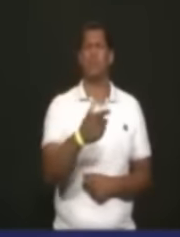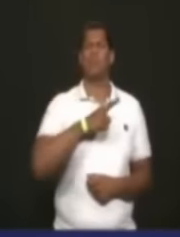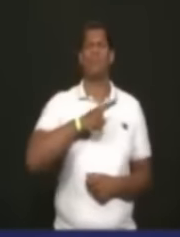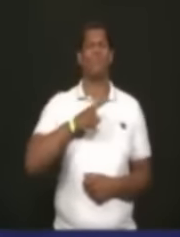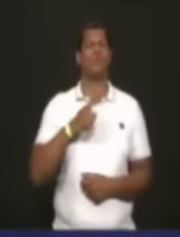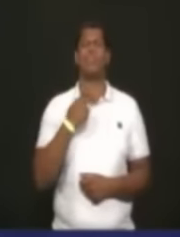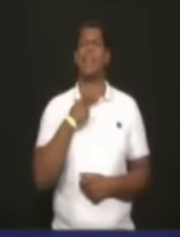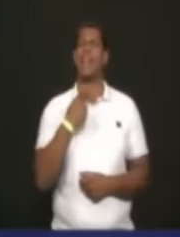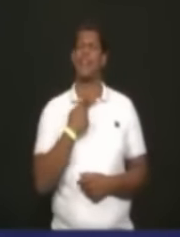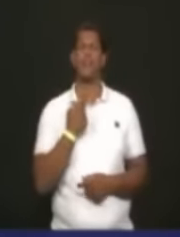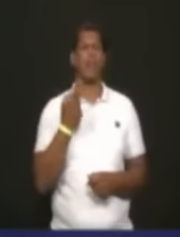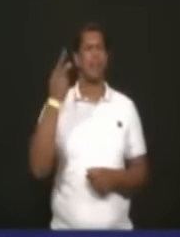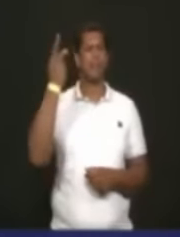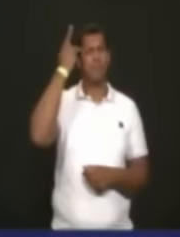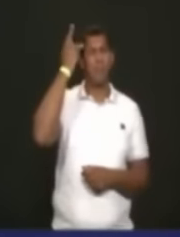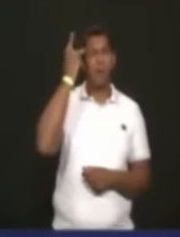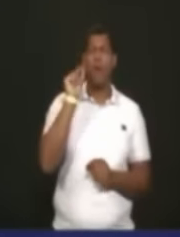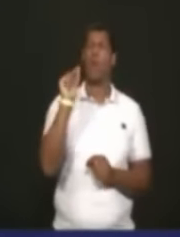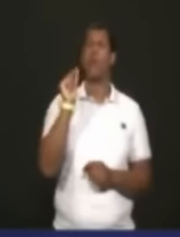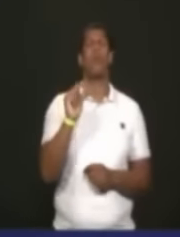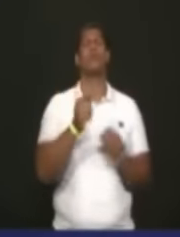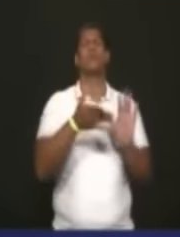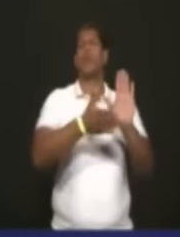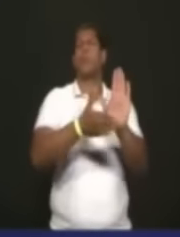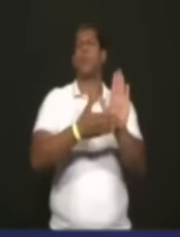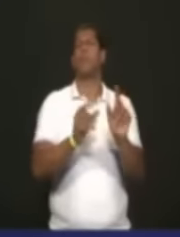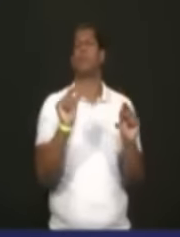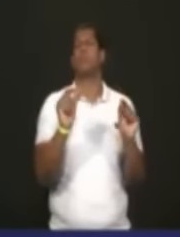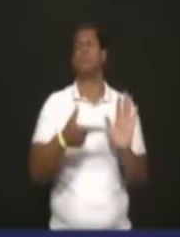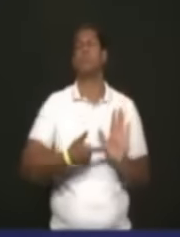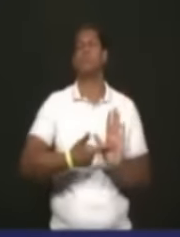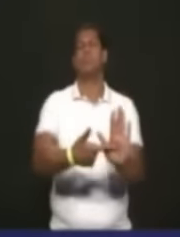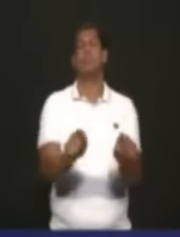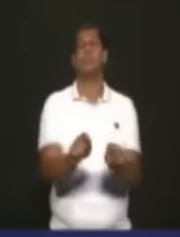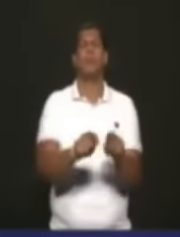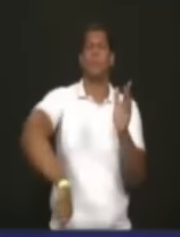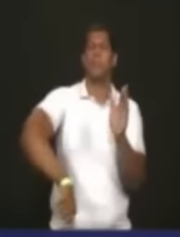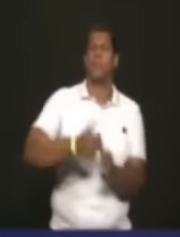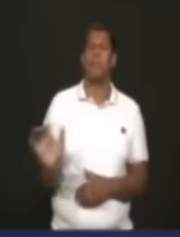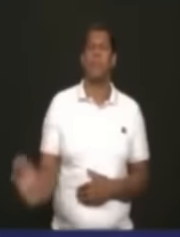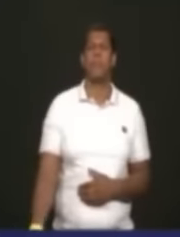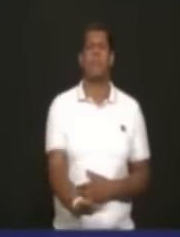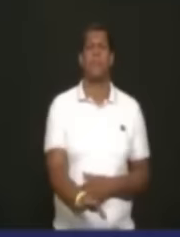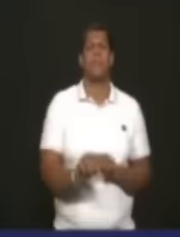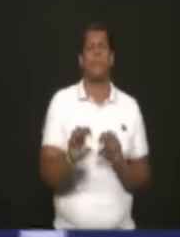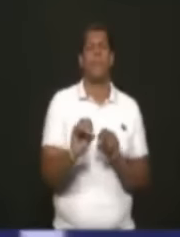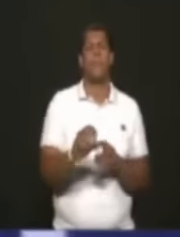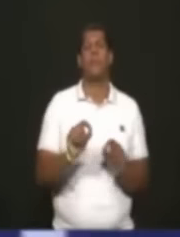nenhuma delas mora em São Paulo. Qual que é a sua proposta sobre essa questão da primeira infância na questão da educação?